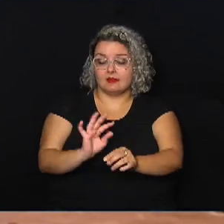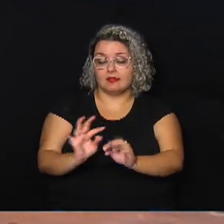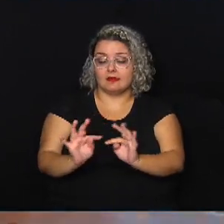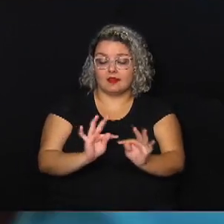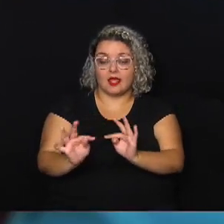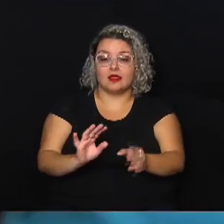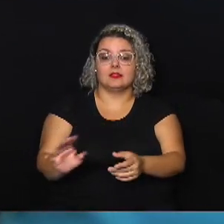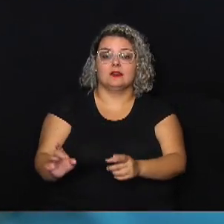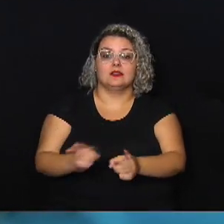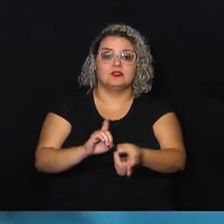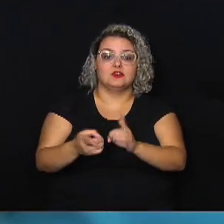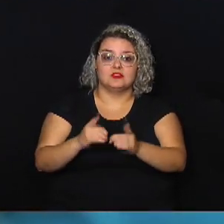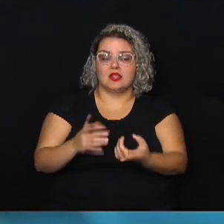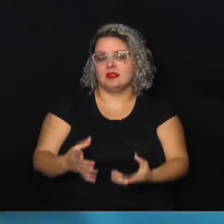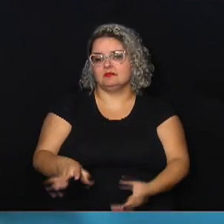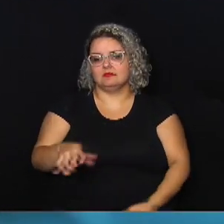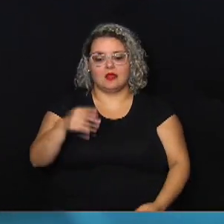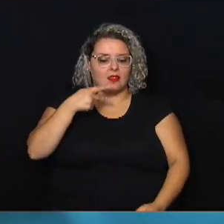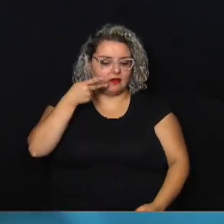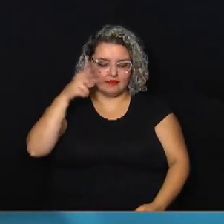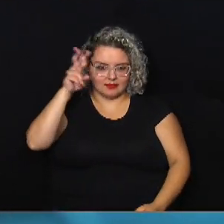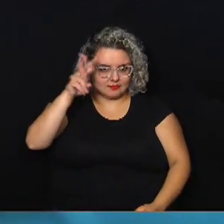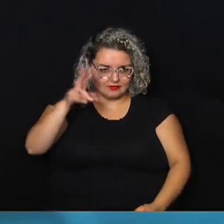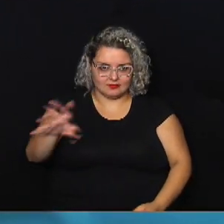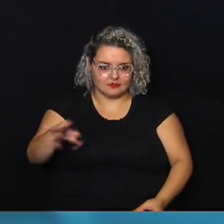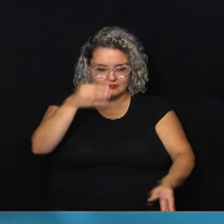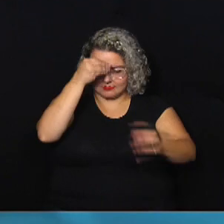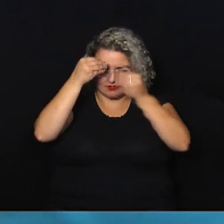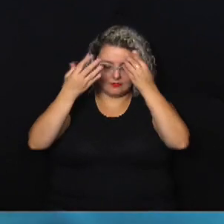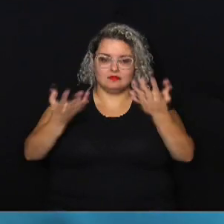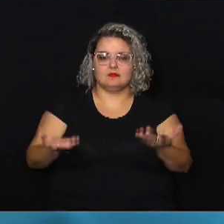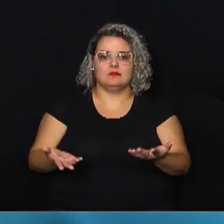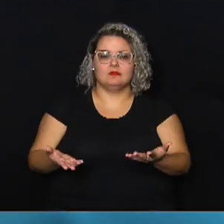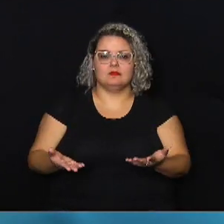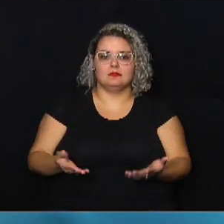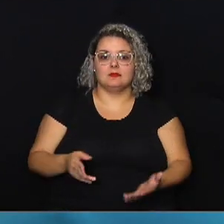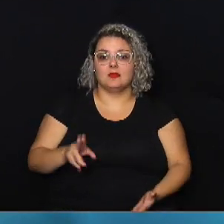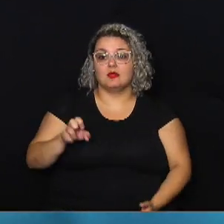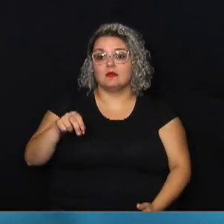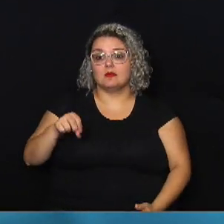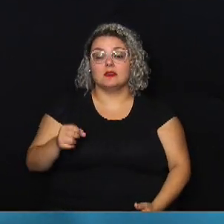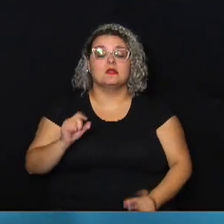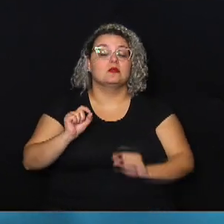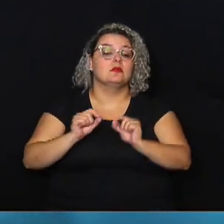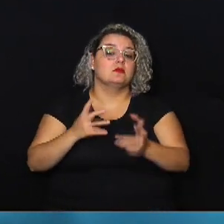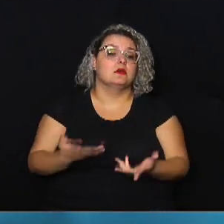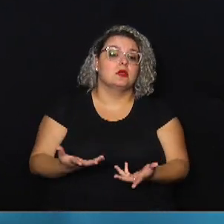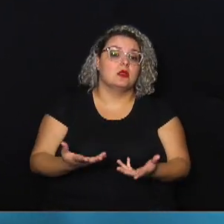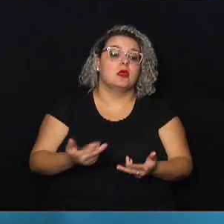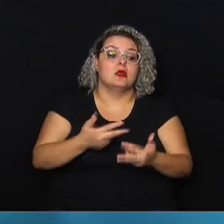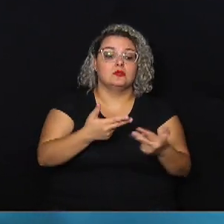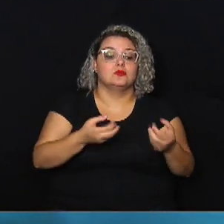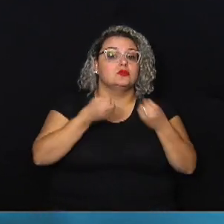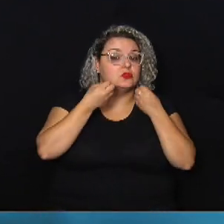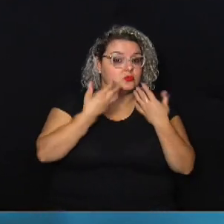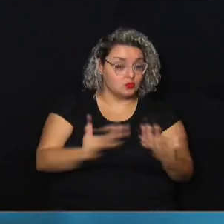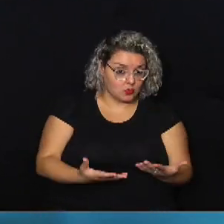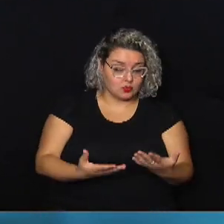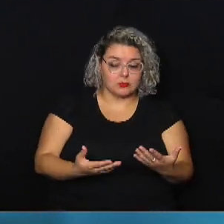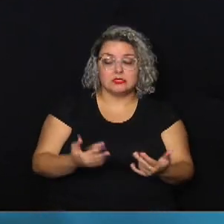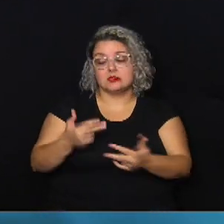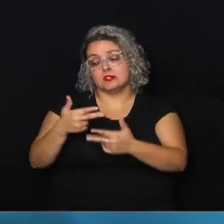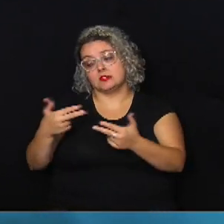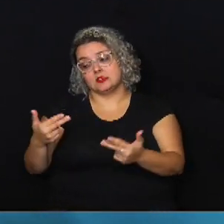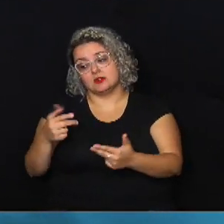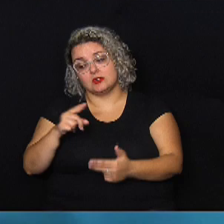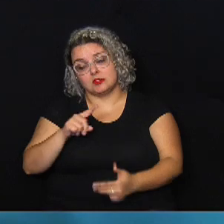não esquece mais. E aí entende assim, o que é bens supérfluos, que você deve evitar, e o que são os bens essenciais. Esses